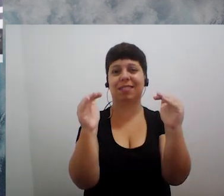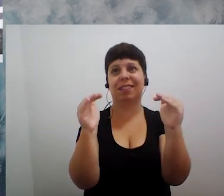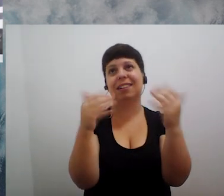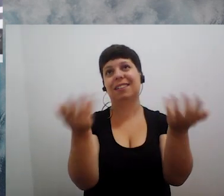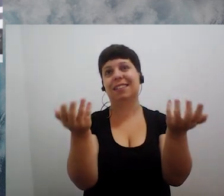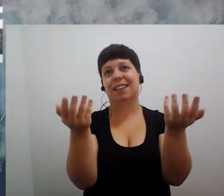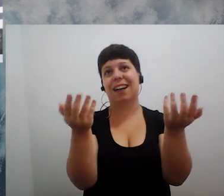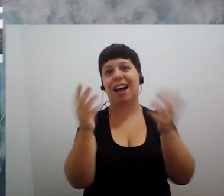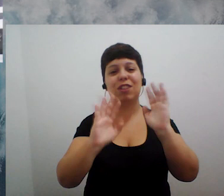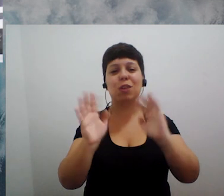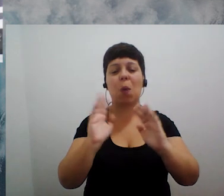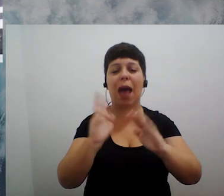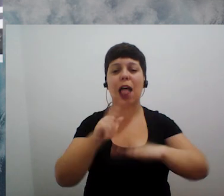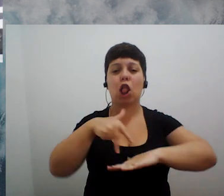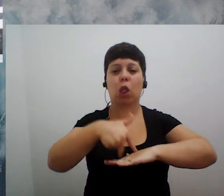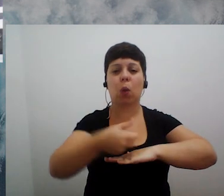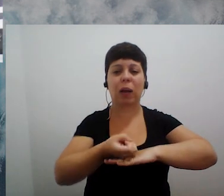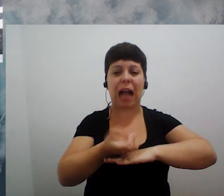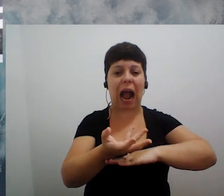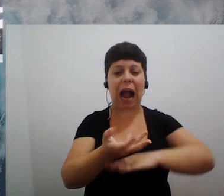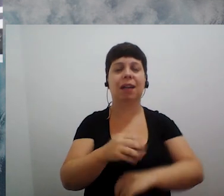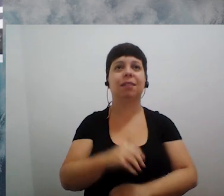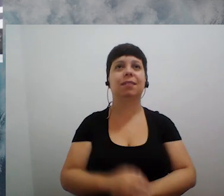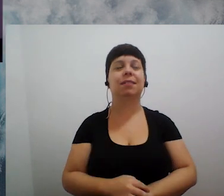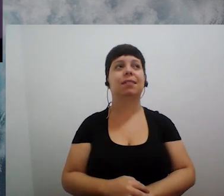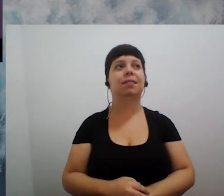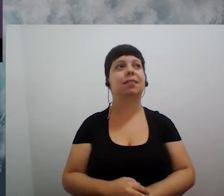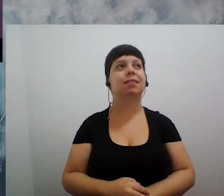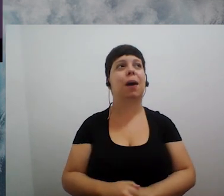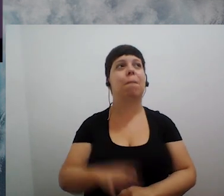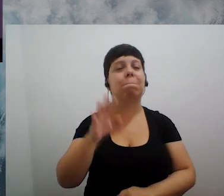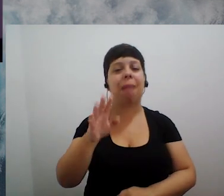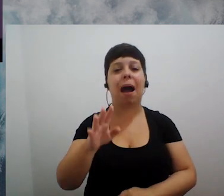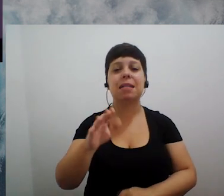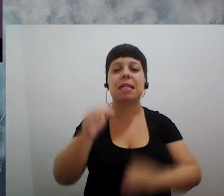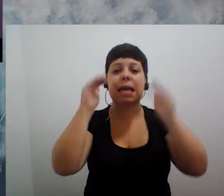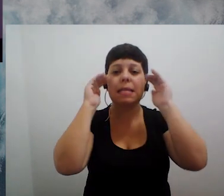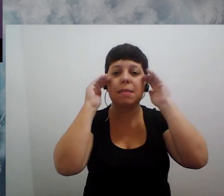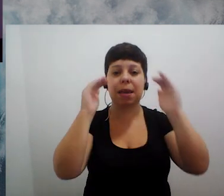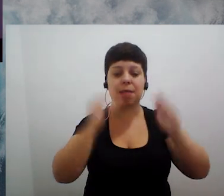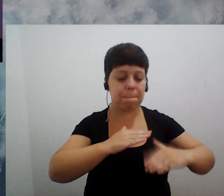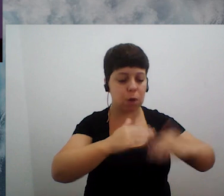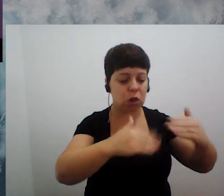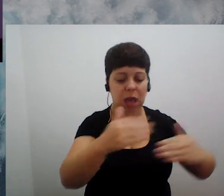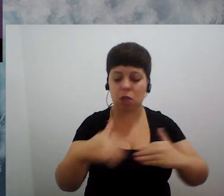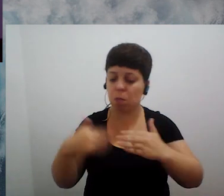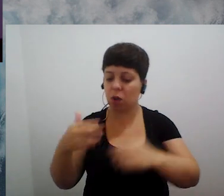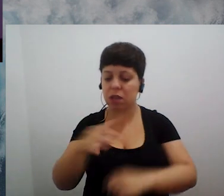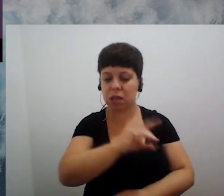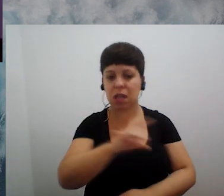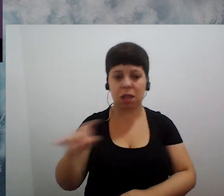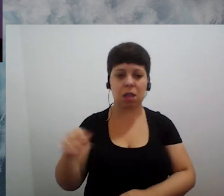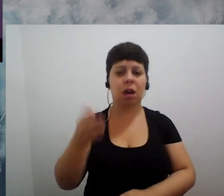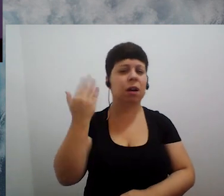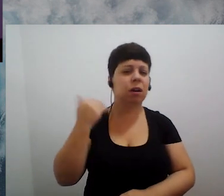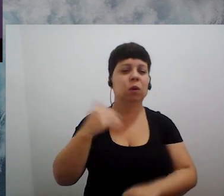respeitar, não necessariamente o lugar de fala, mas respeitar os processos que ocorrem nos diferentes locais.